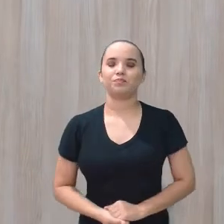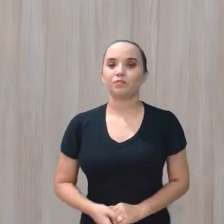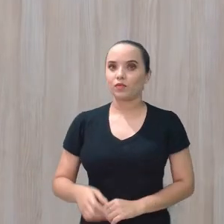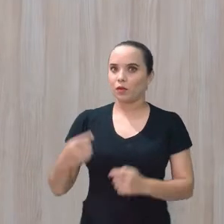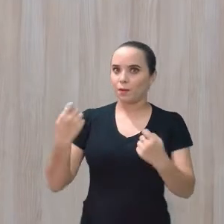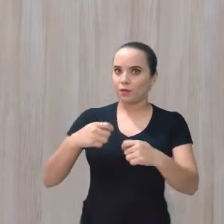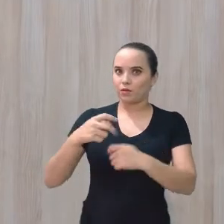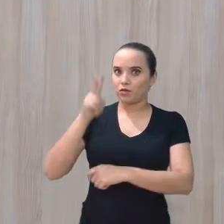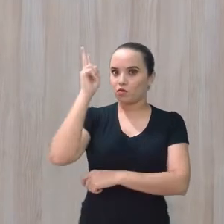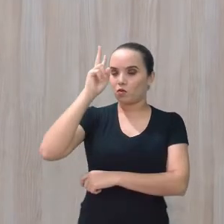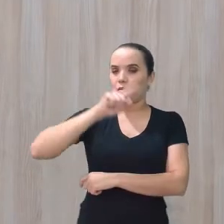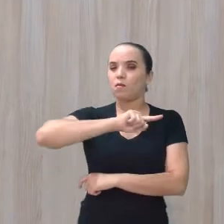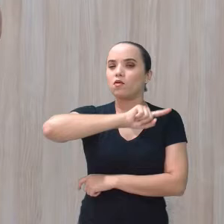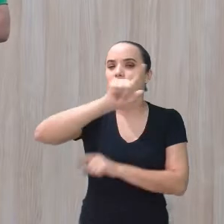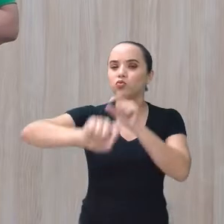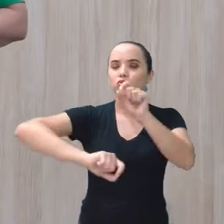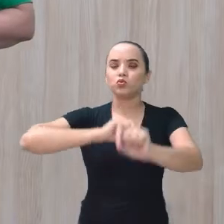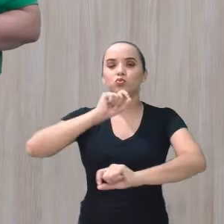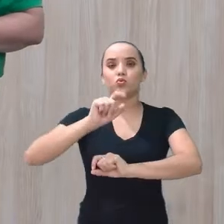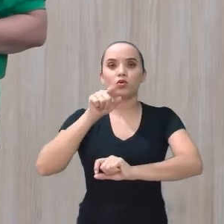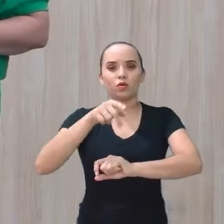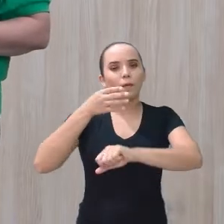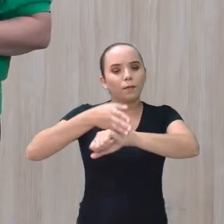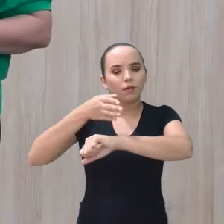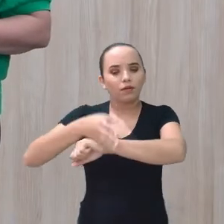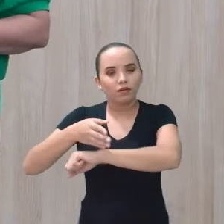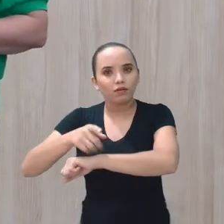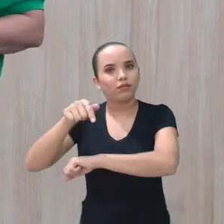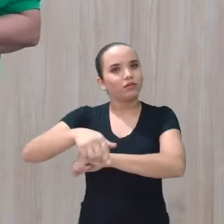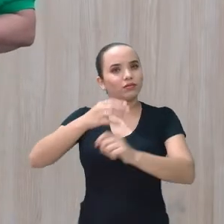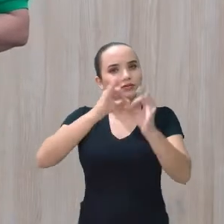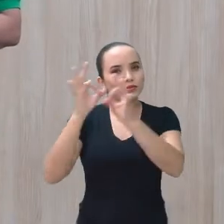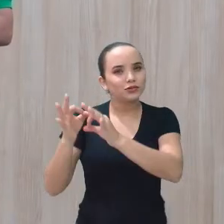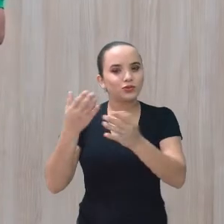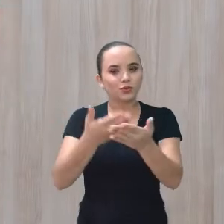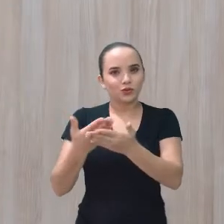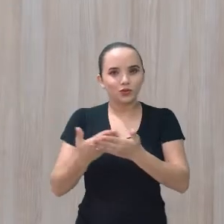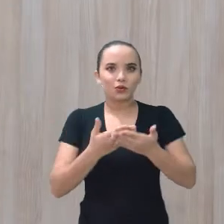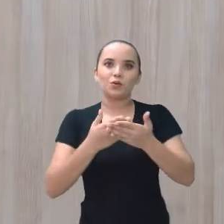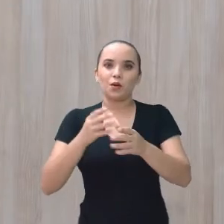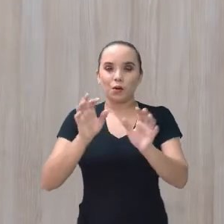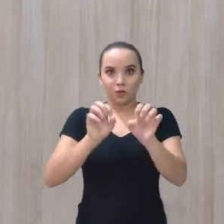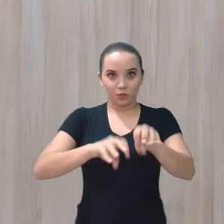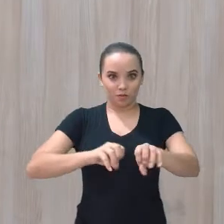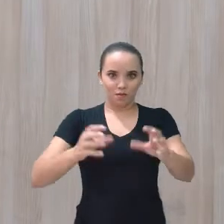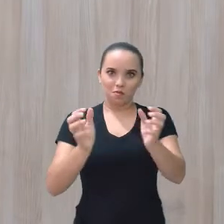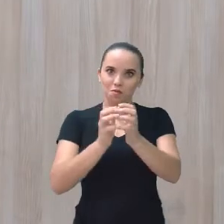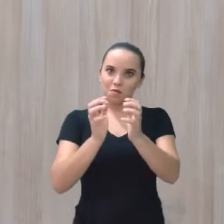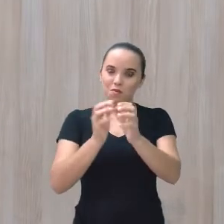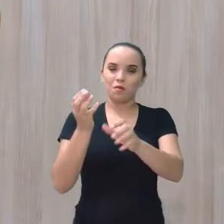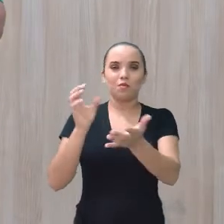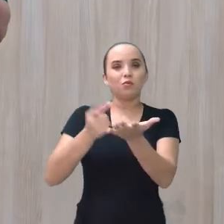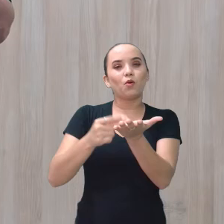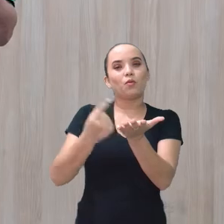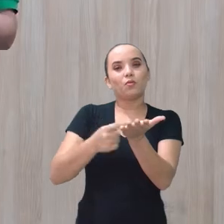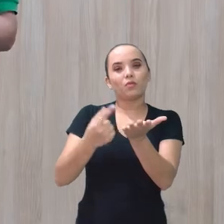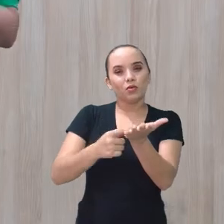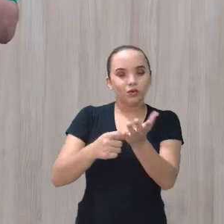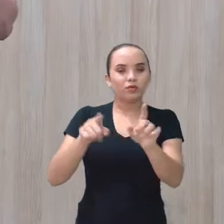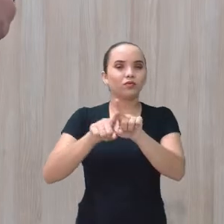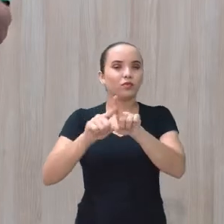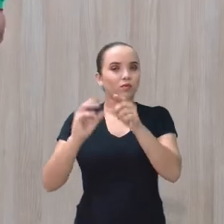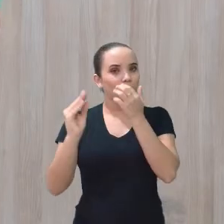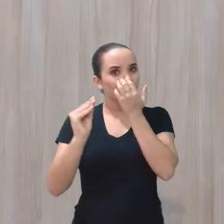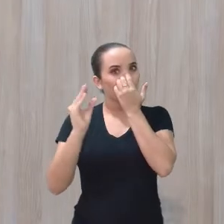que vocês podem acessar essa aula pelo aplicativo Educa Recife no celular de vocês. Se é